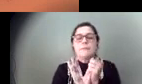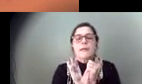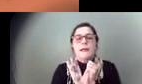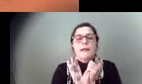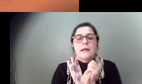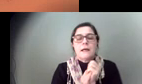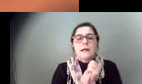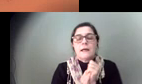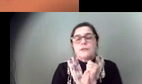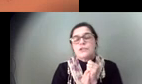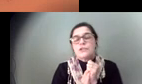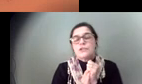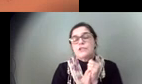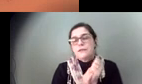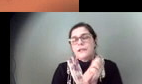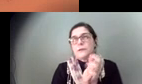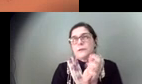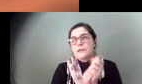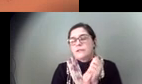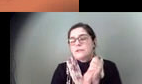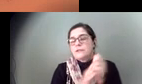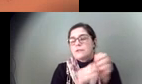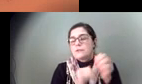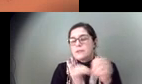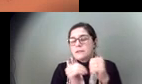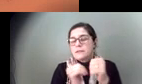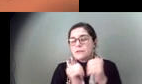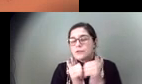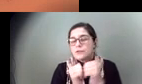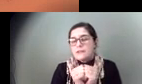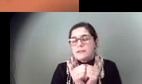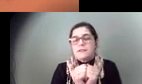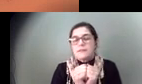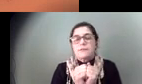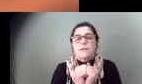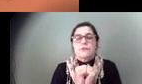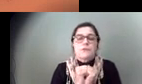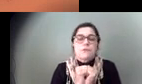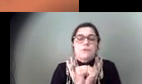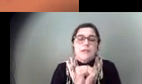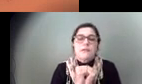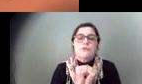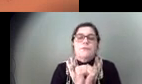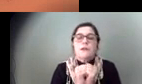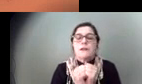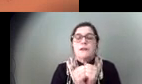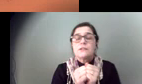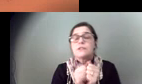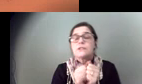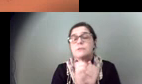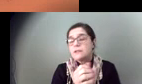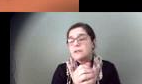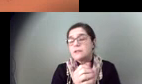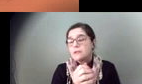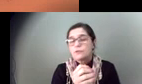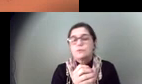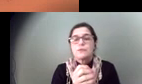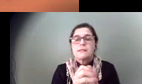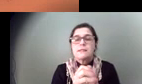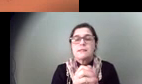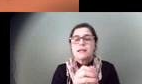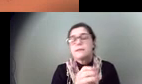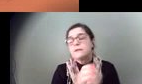tranquila. Então, a gente teve ali, né, um grande avanço em questão de organização ali do nosso site. A gente manteve, né, os